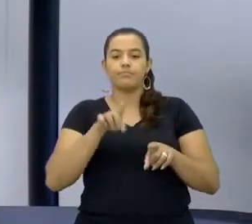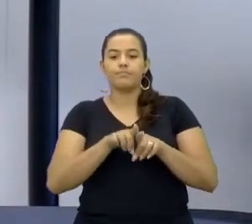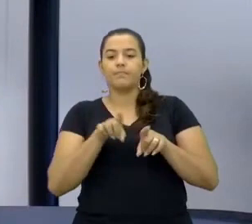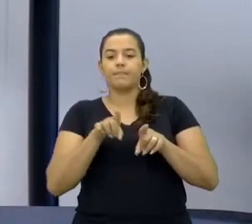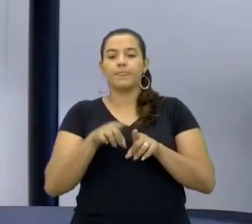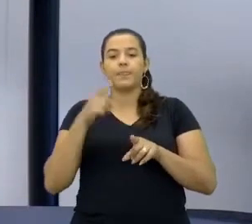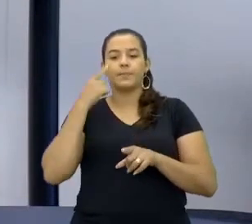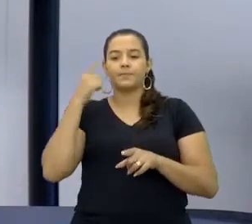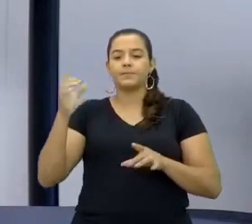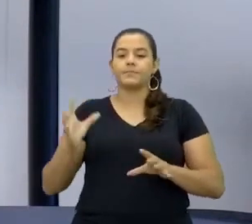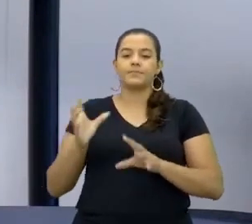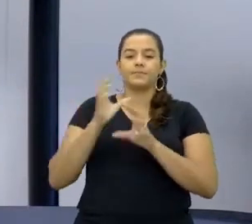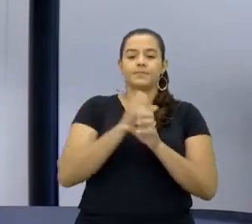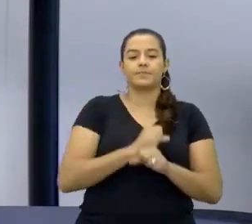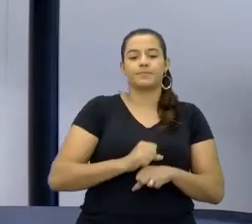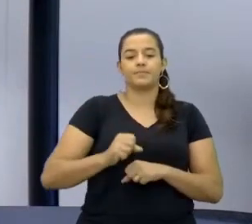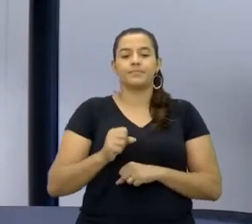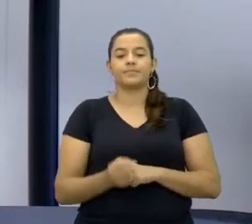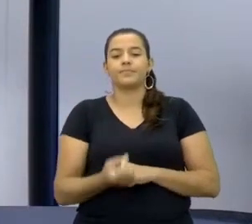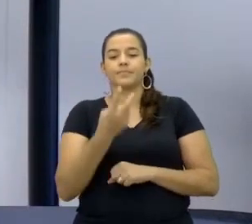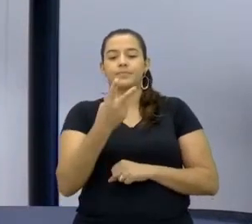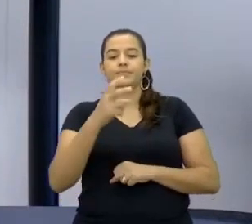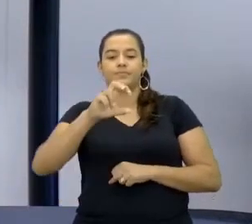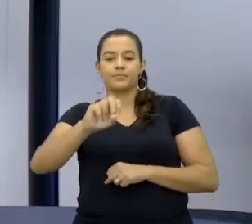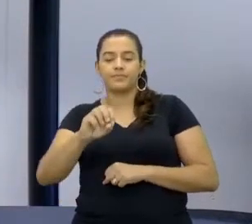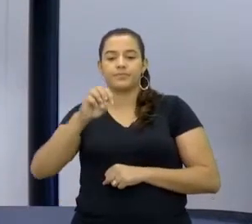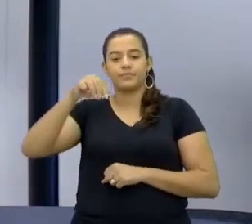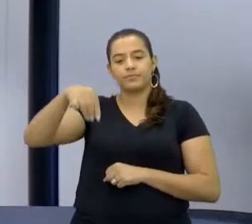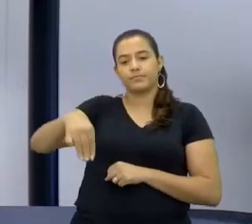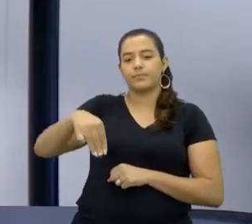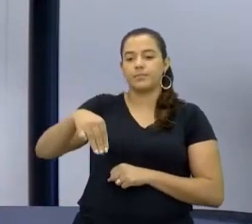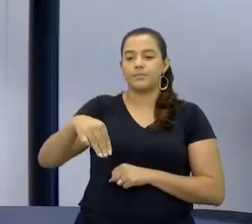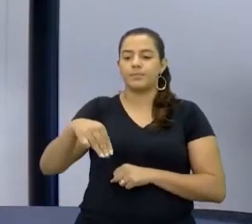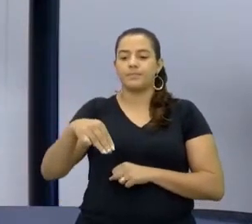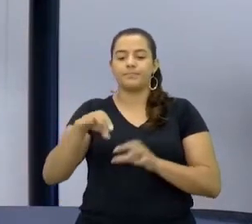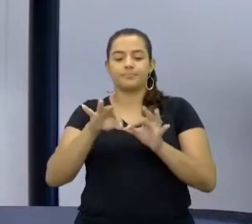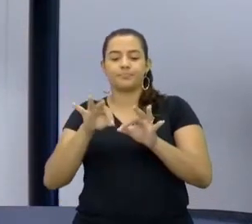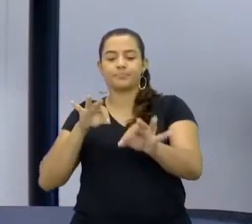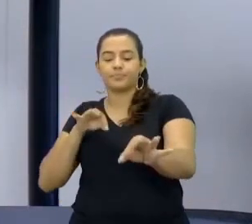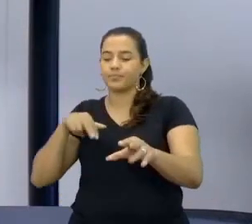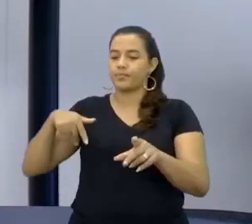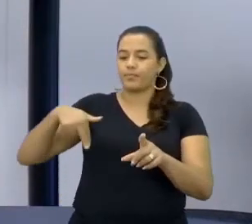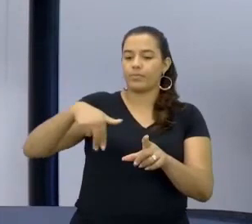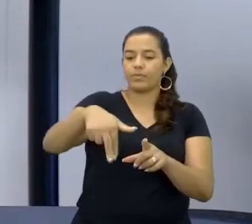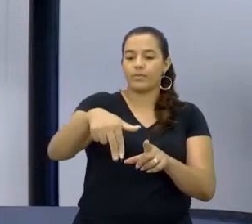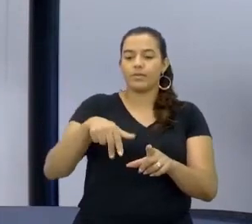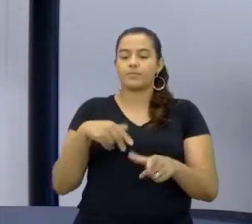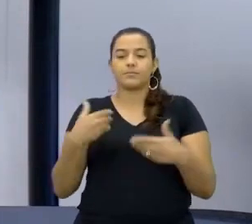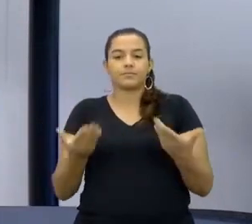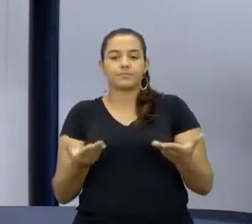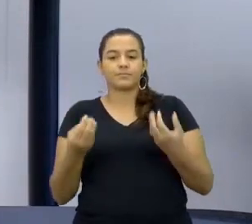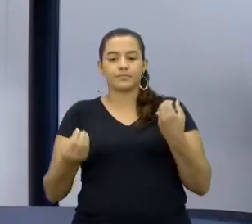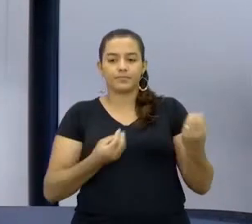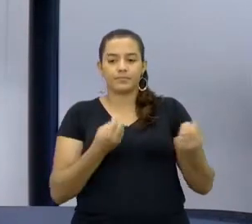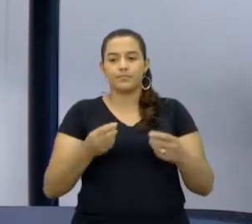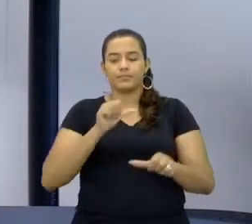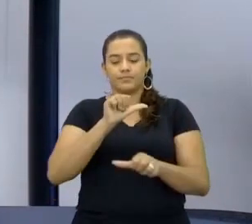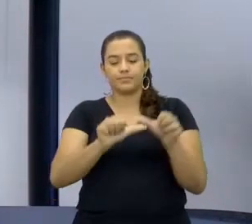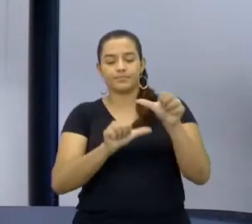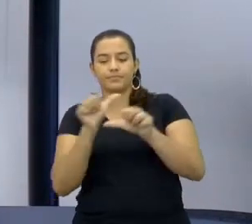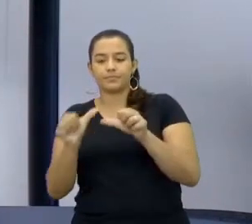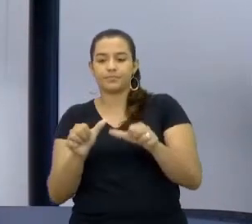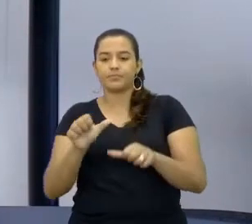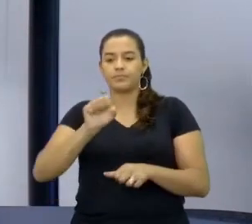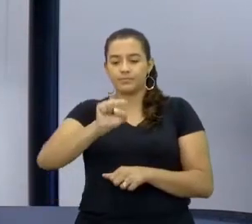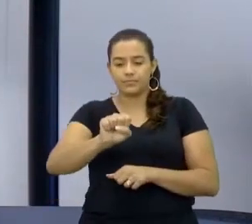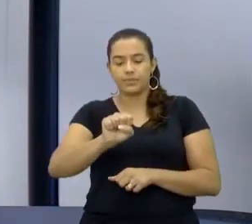tivesse, sei lá, 20 metros... Quanto tempo gastaria para andar 20 metros, né? Vai lá no espaço, troca o S por 20 e